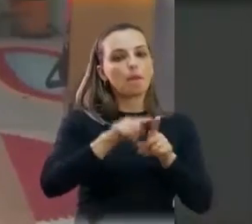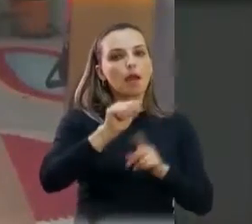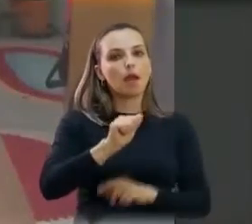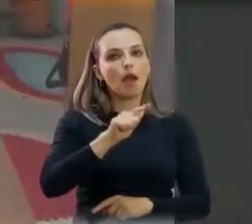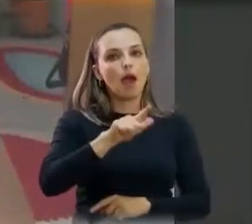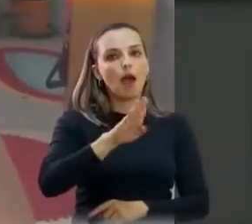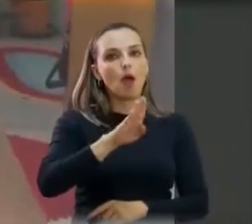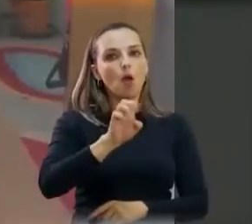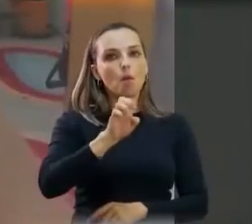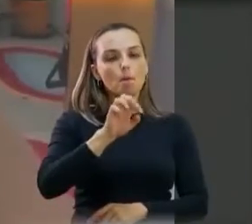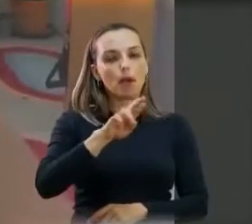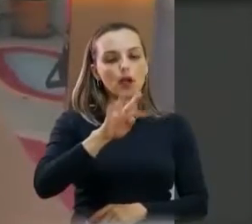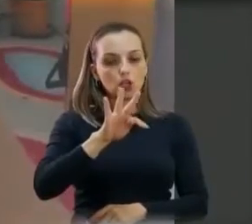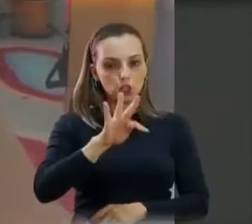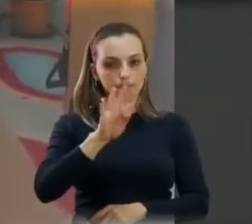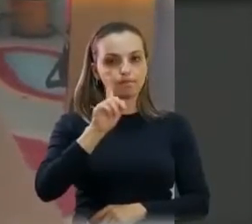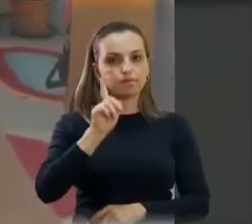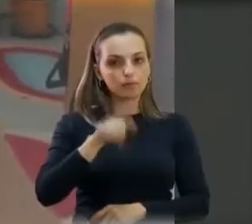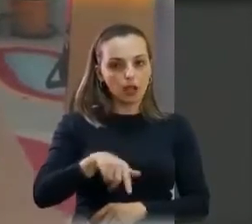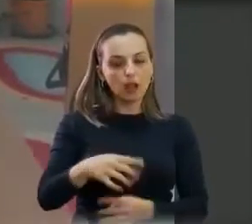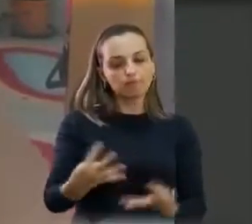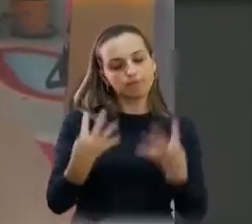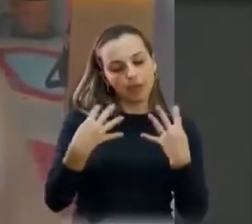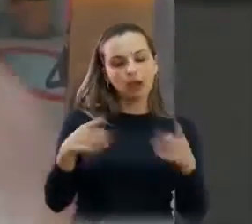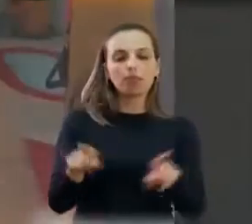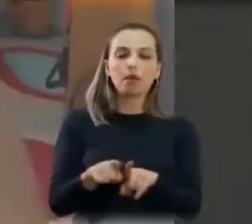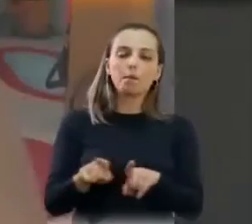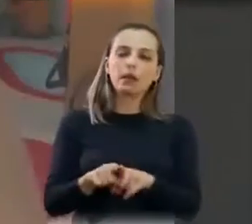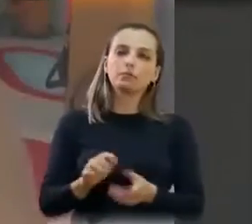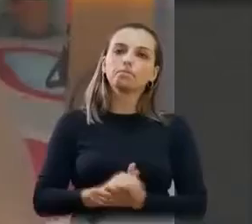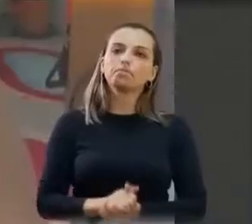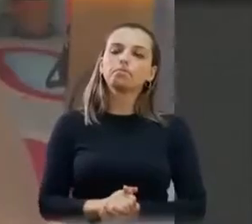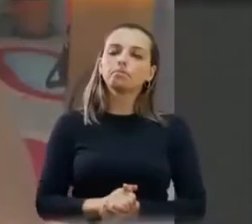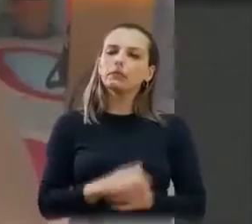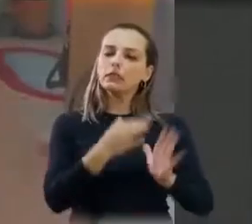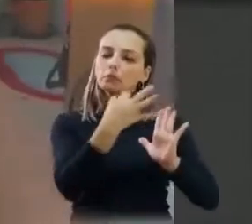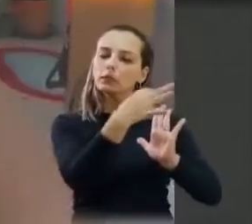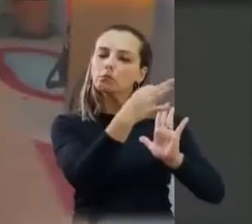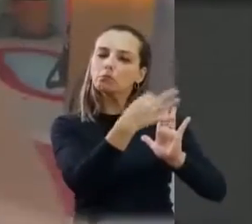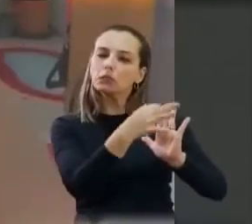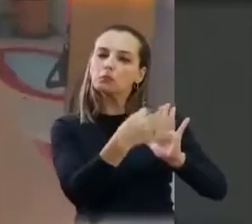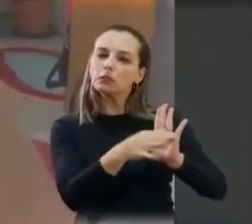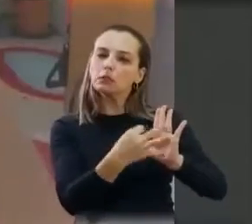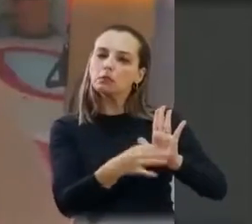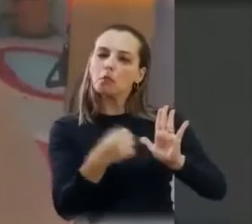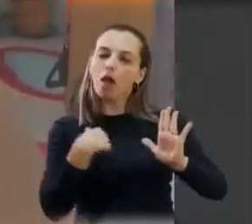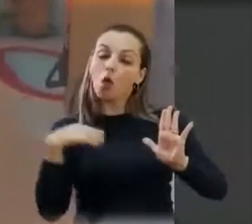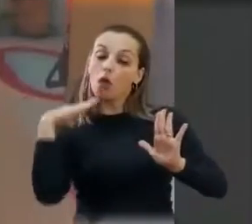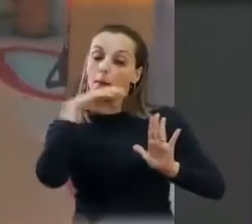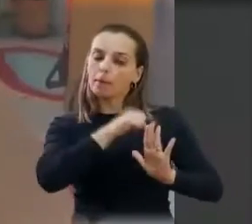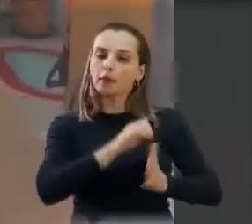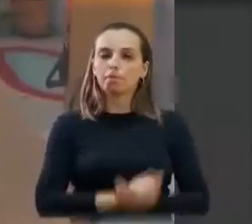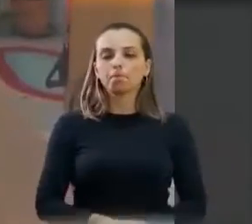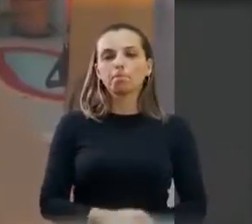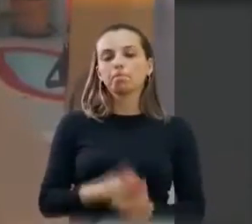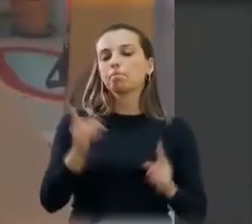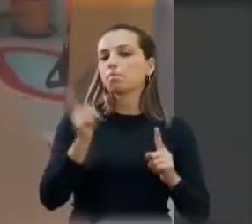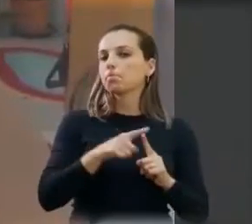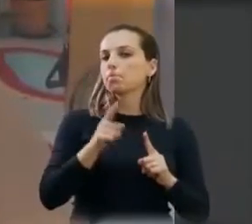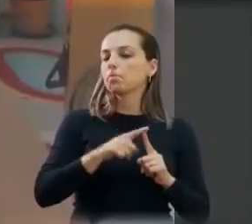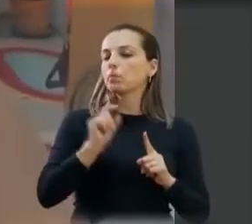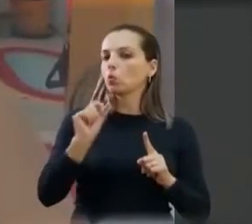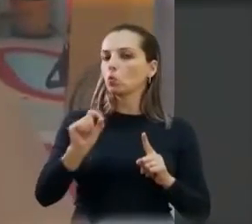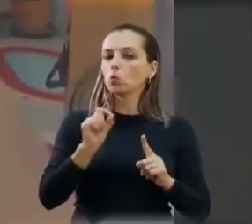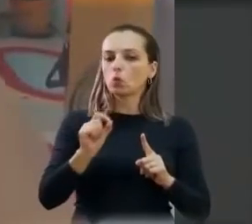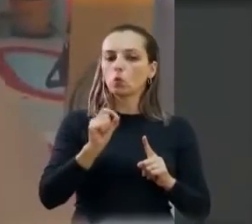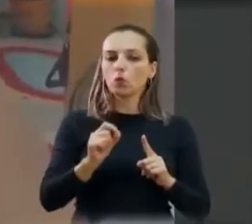aí, já me disse por aqui. Bom, eu tenho alguns tópicos para falar com vocês, eu vou tentar ser o mais breve possível. A primeira questão